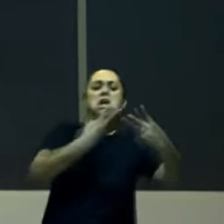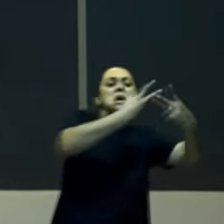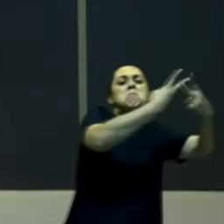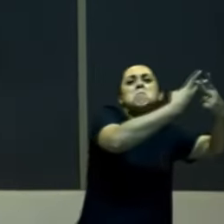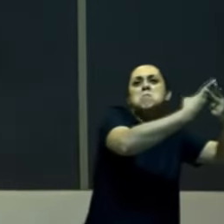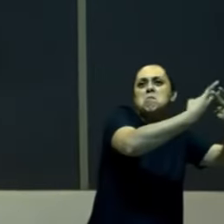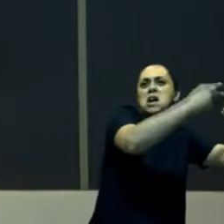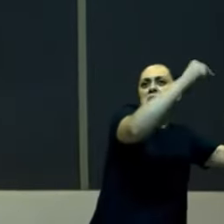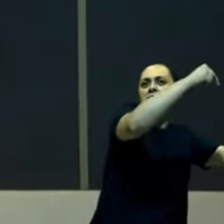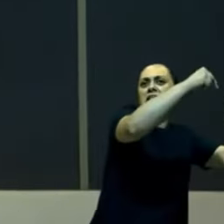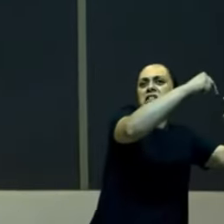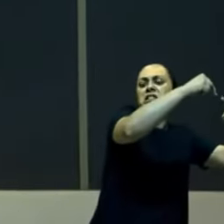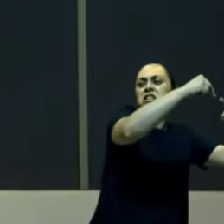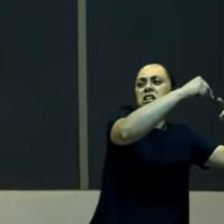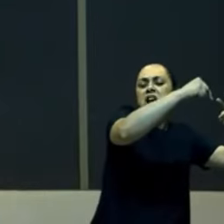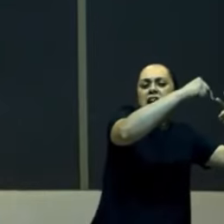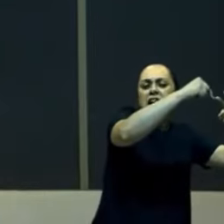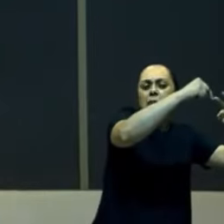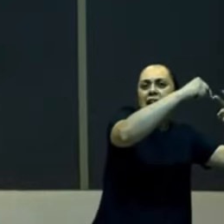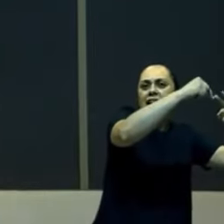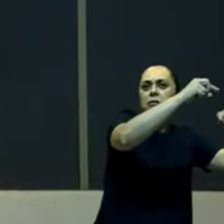reclamar, porque talvez eu e você